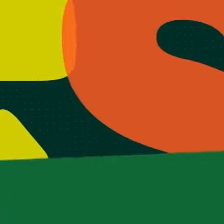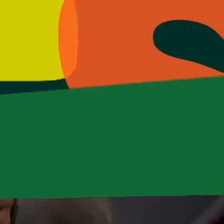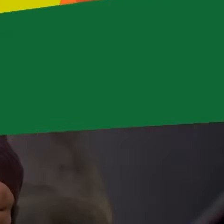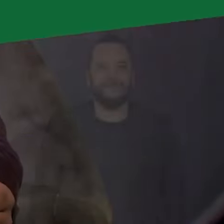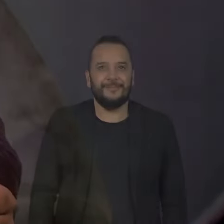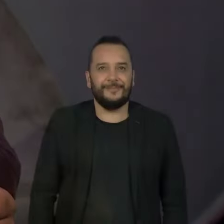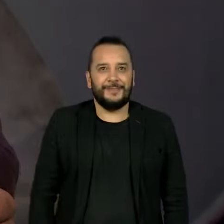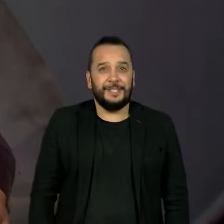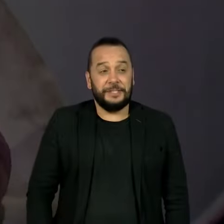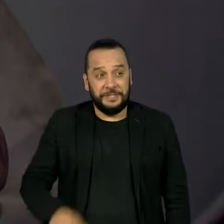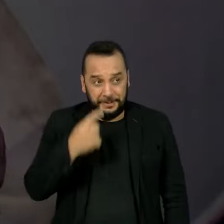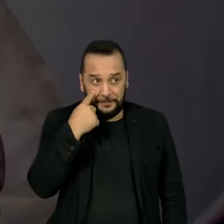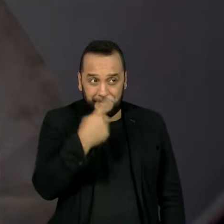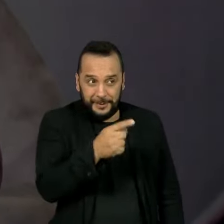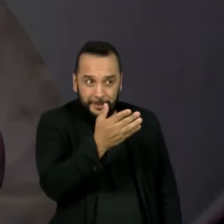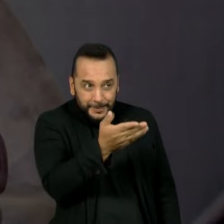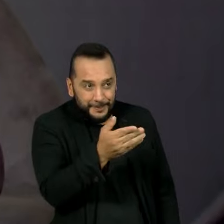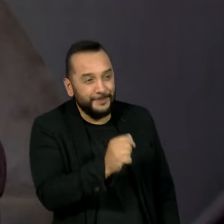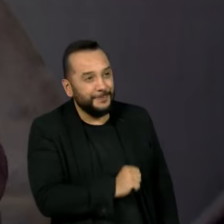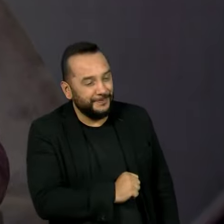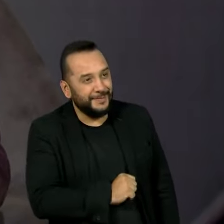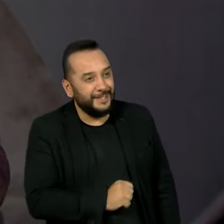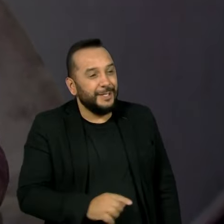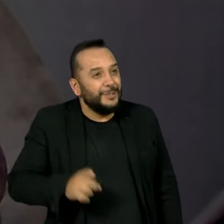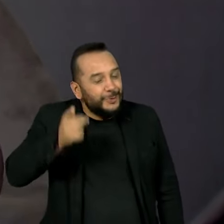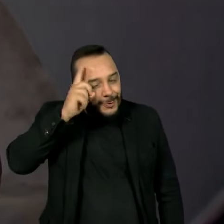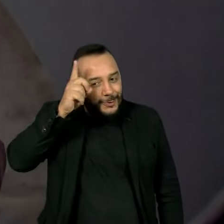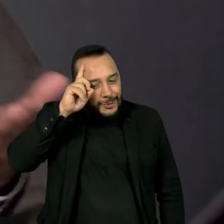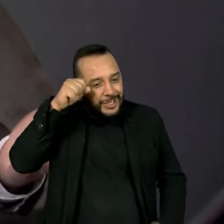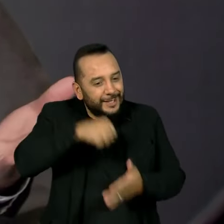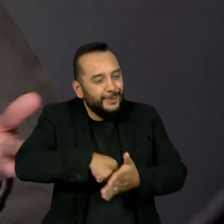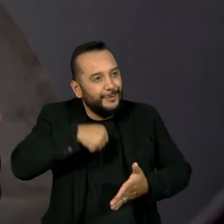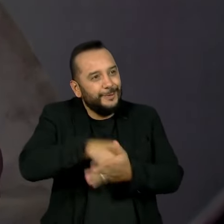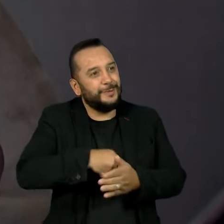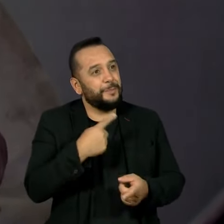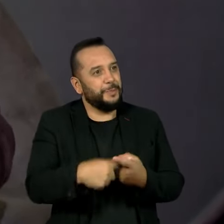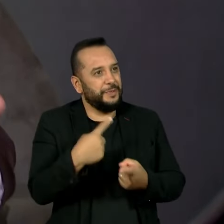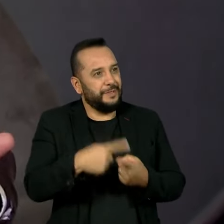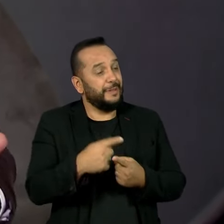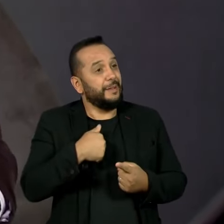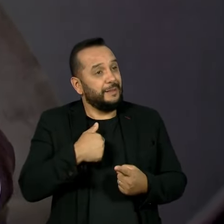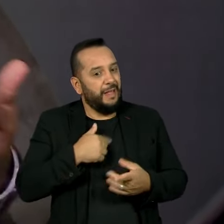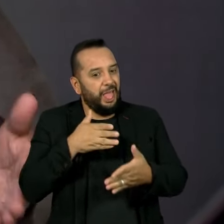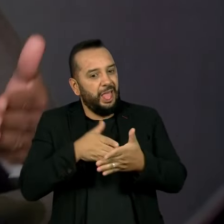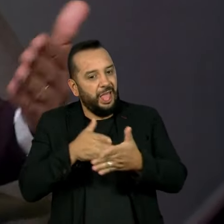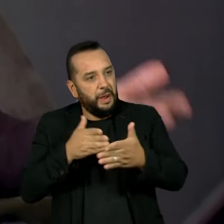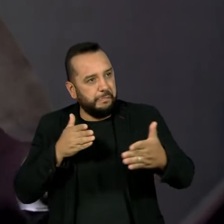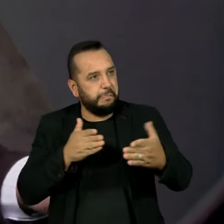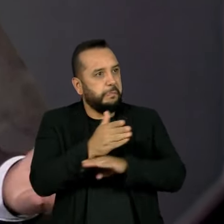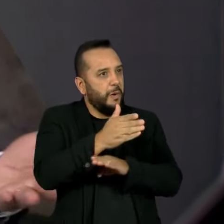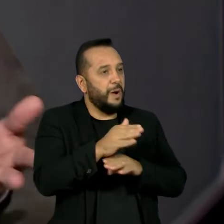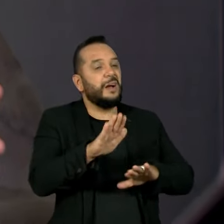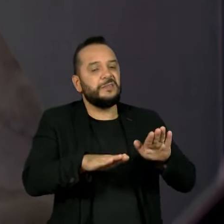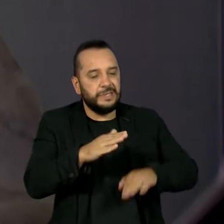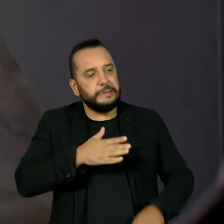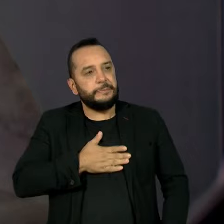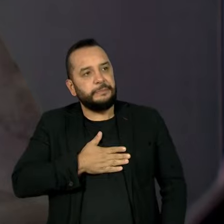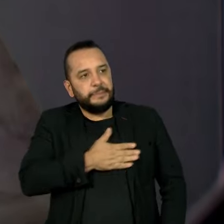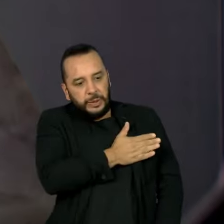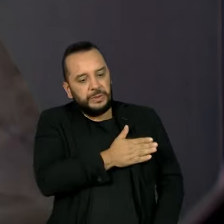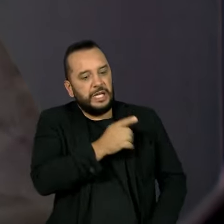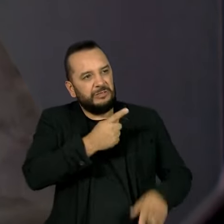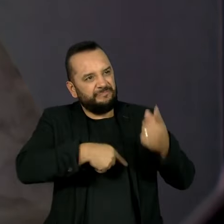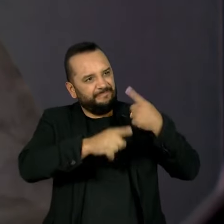Você viu aí, né, Angélica, que ela está dizendo que cada dia é uma luta porque tem que superar tantas coisas, inclusive o preconceito e